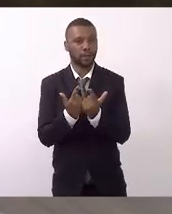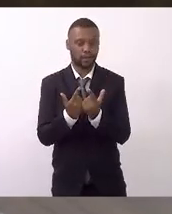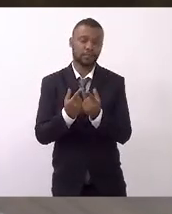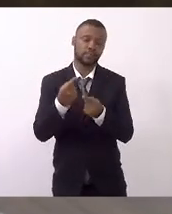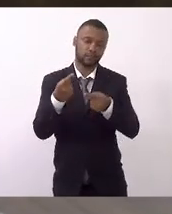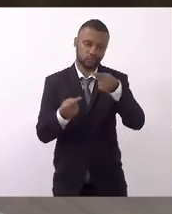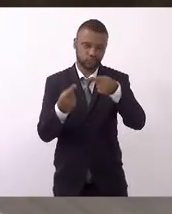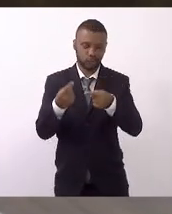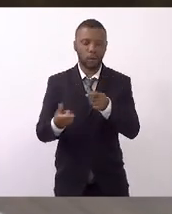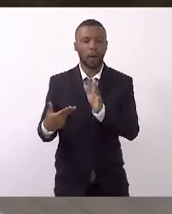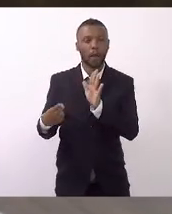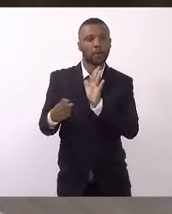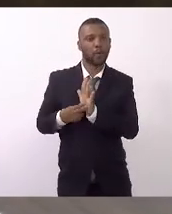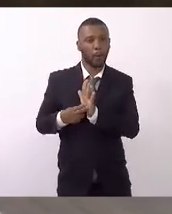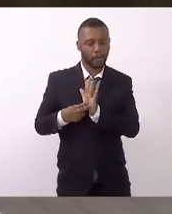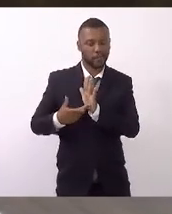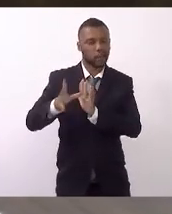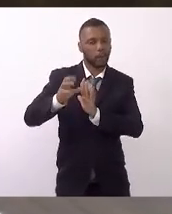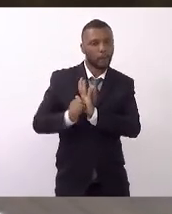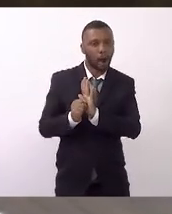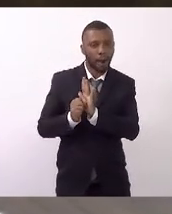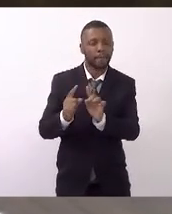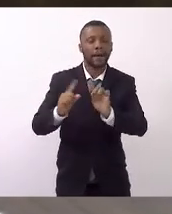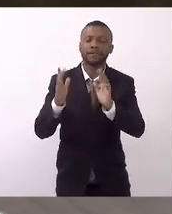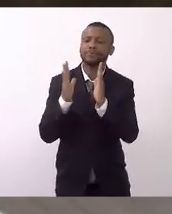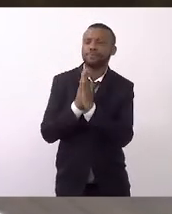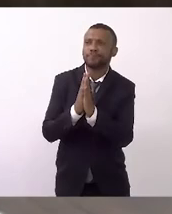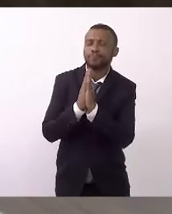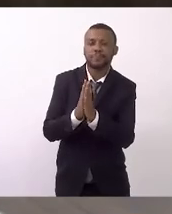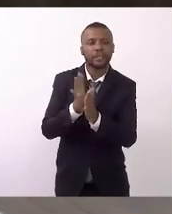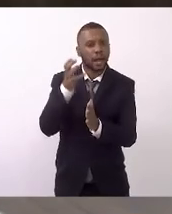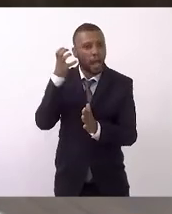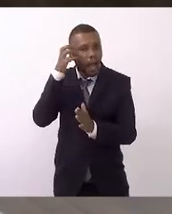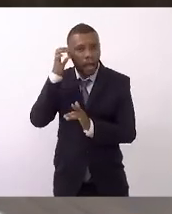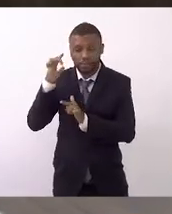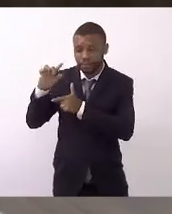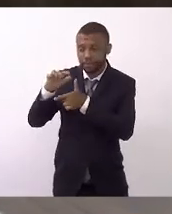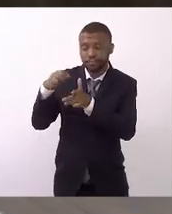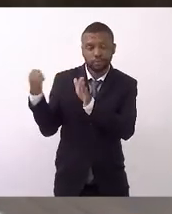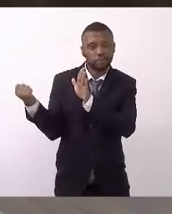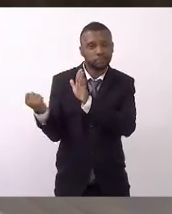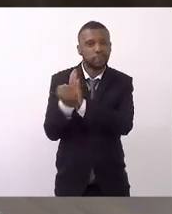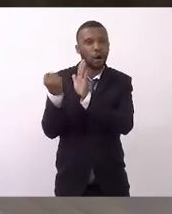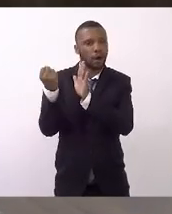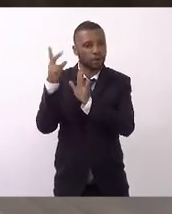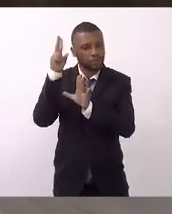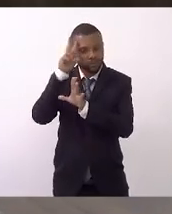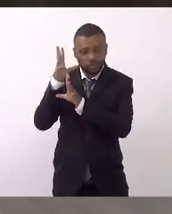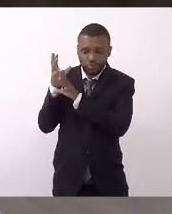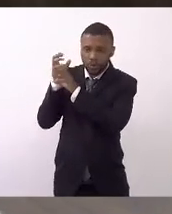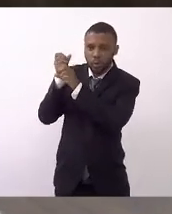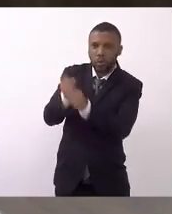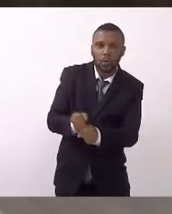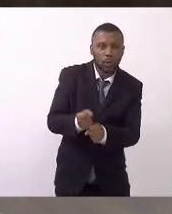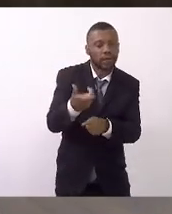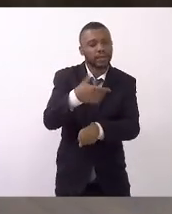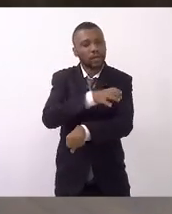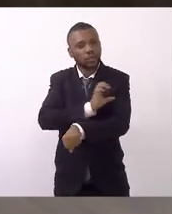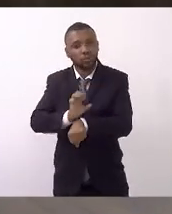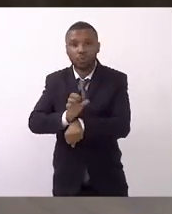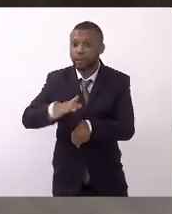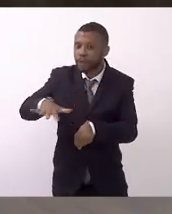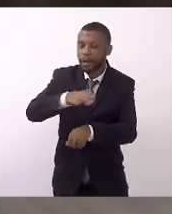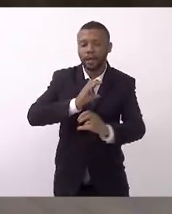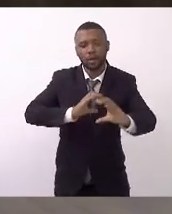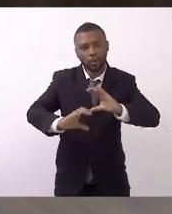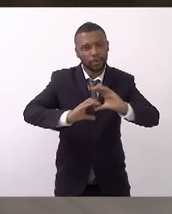política, simbólica, mas de muito apelo para que rádios tradicionais, patrimônios tradicionais da cultura e da comunicação pública, como a